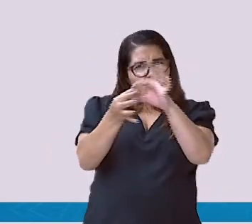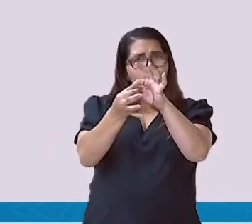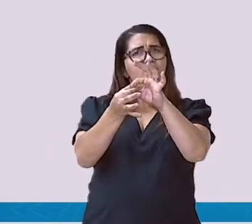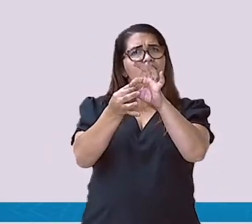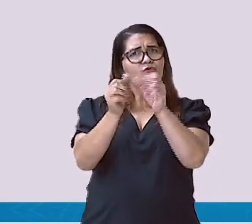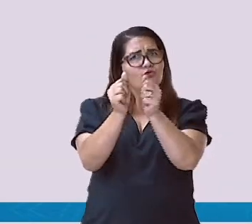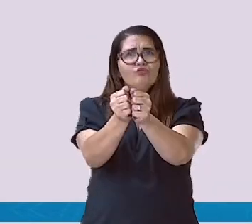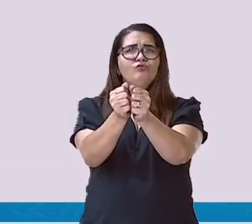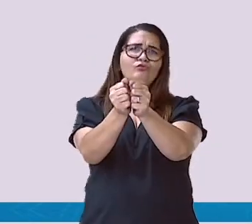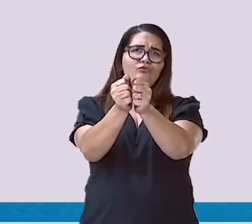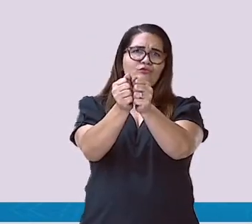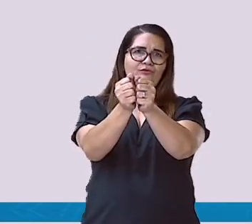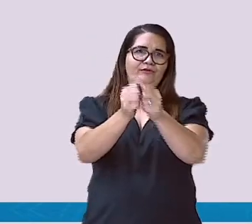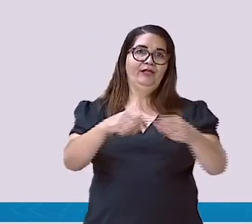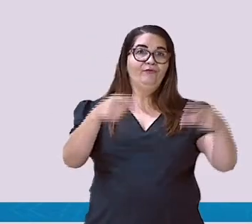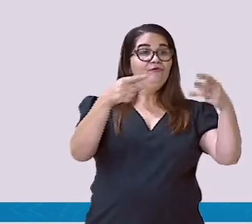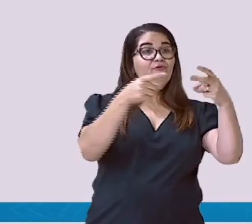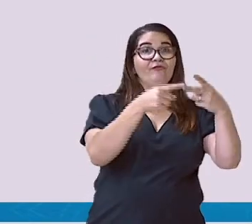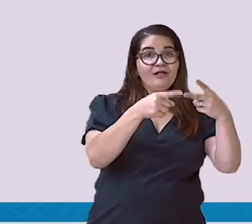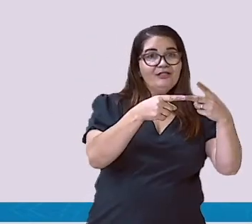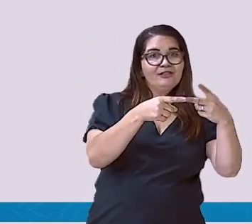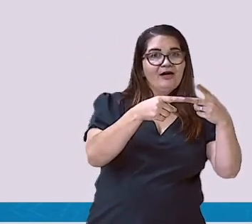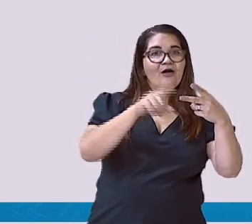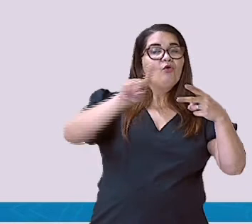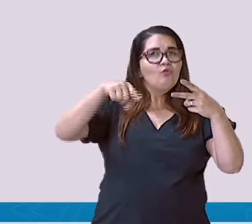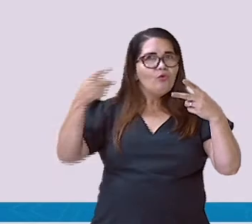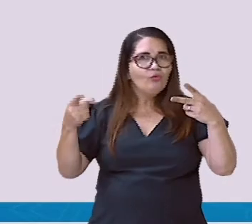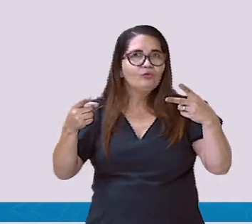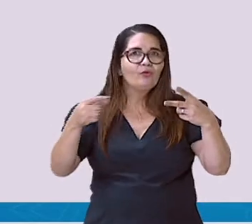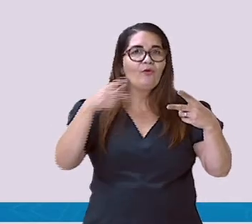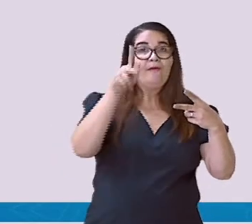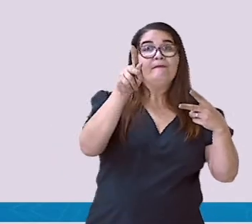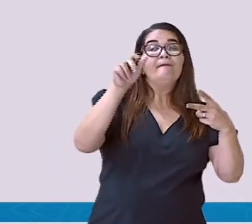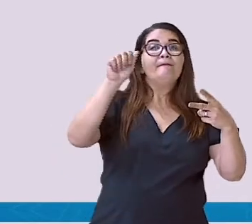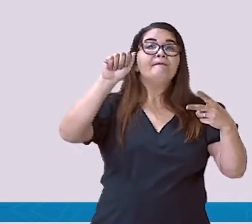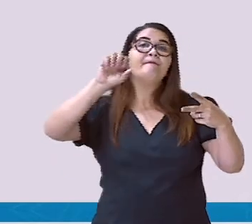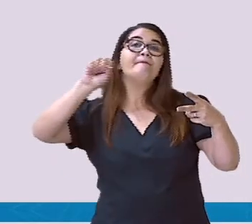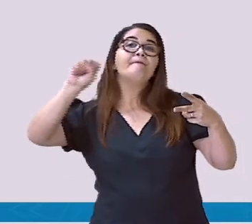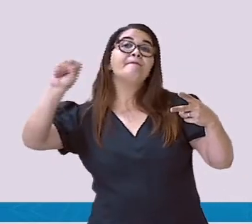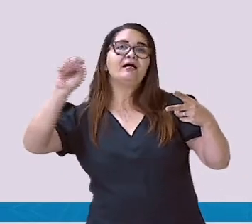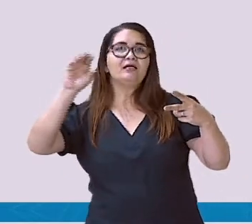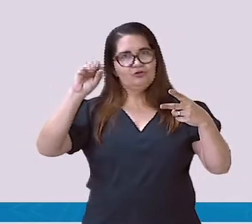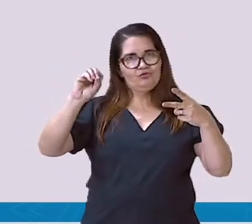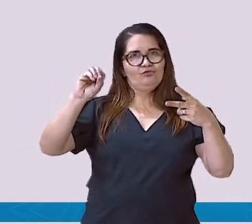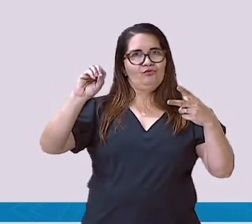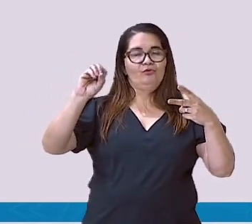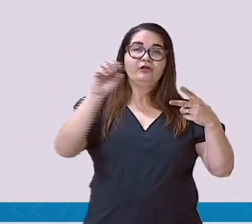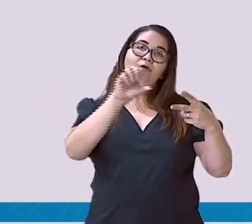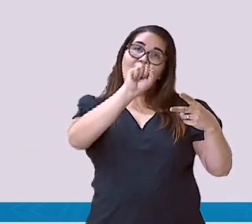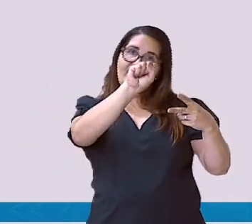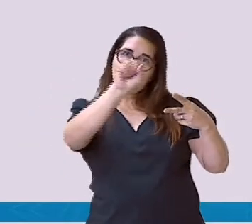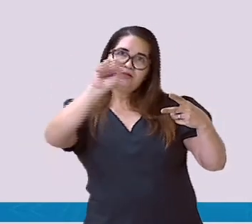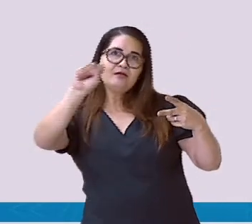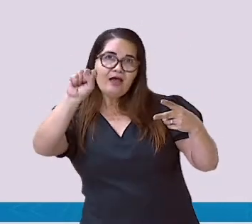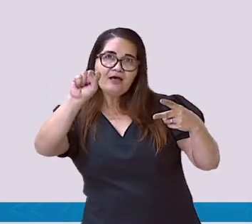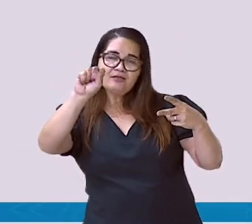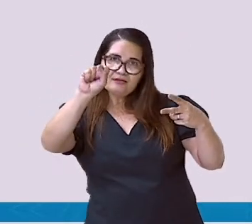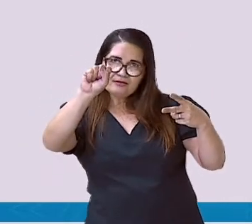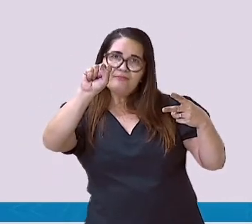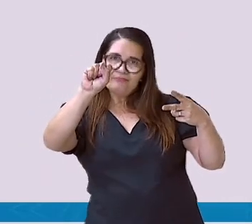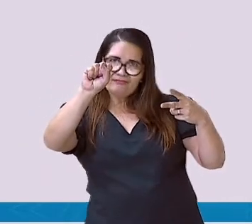Passo 5 letras, mais 4 fonemas, porque o SS, passo,